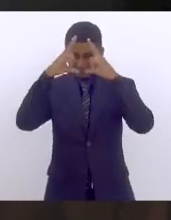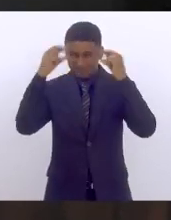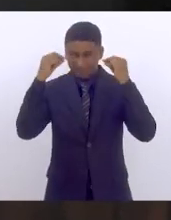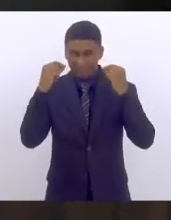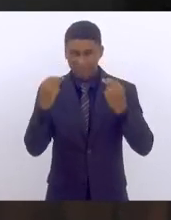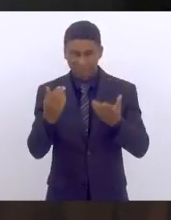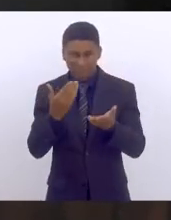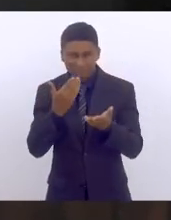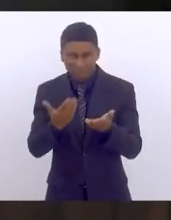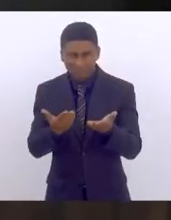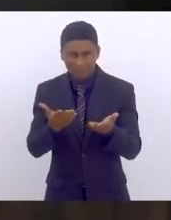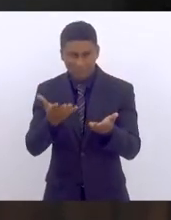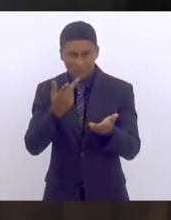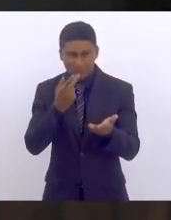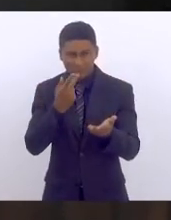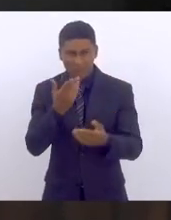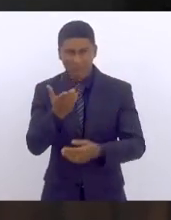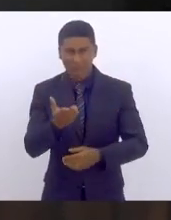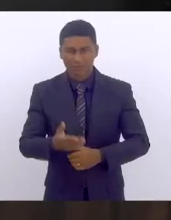falar.